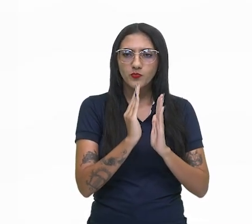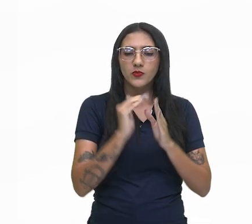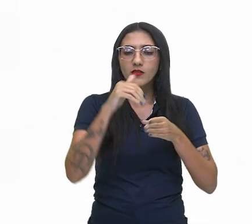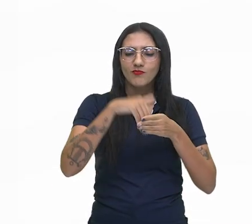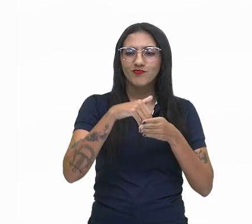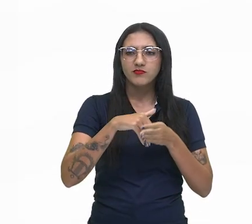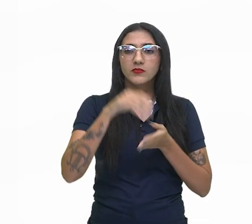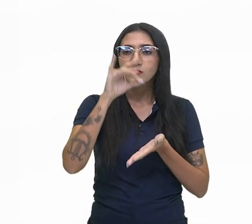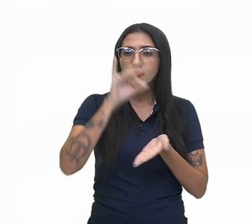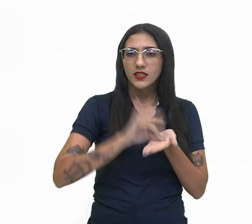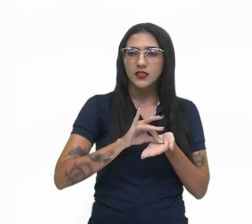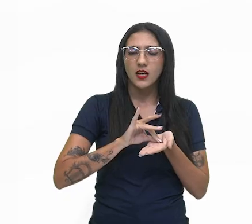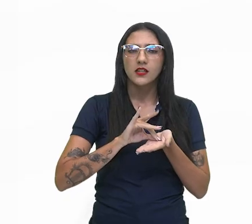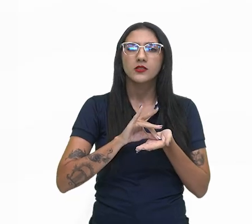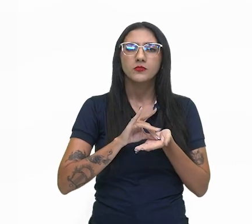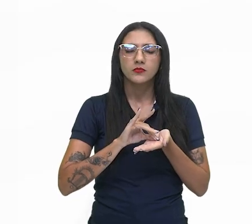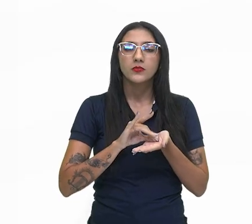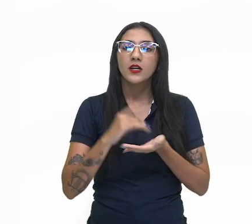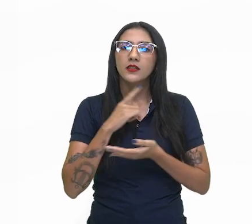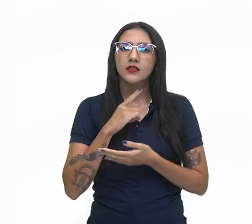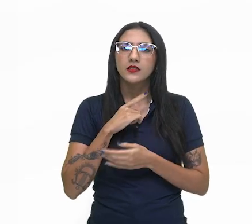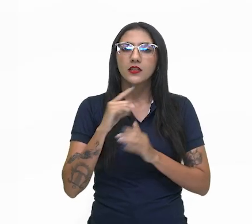legítimo que me dá essa